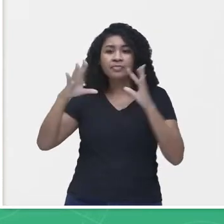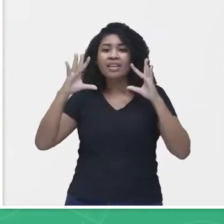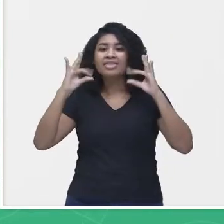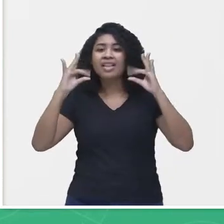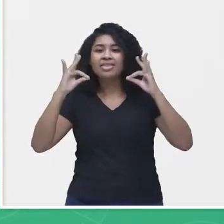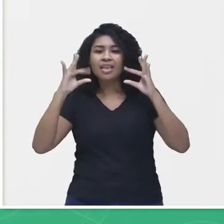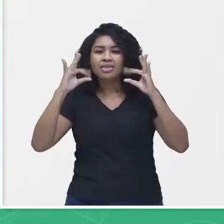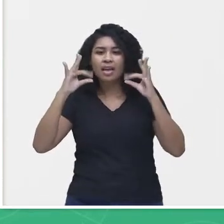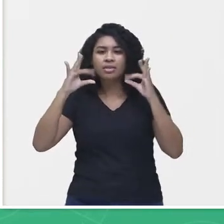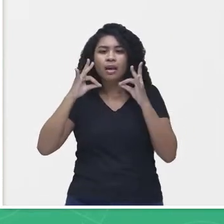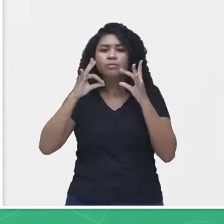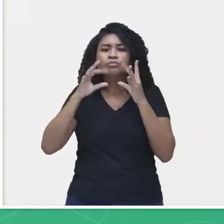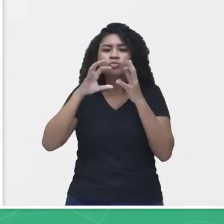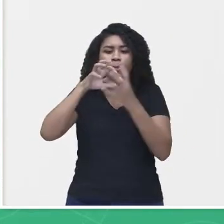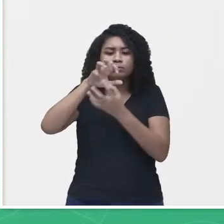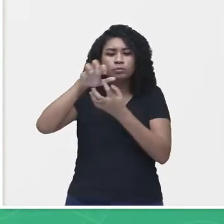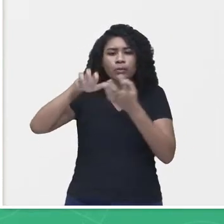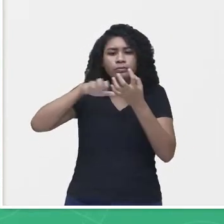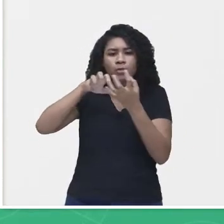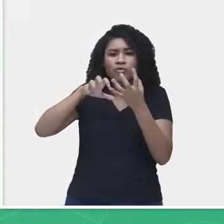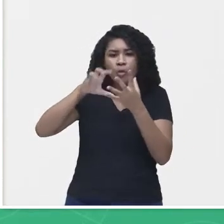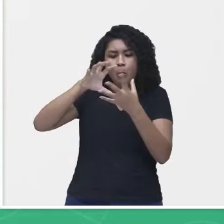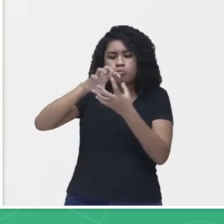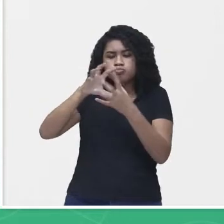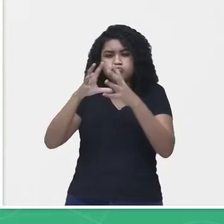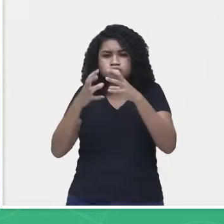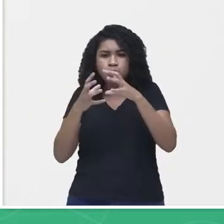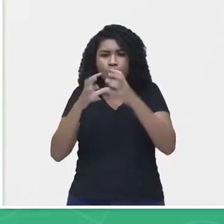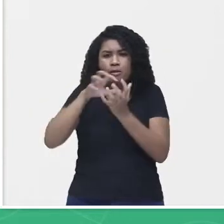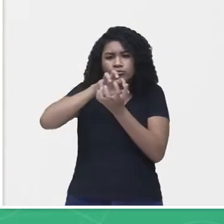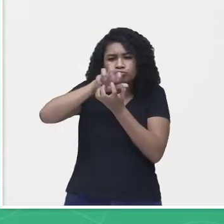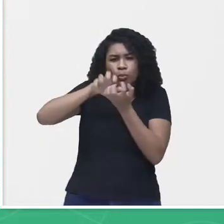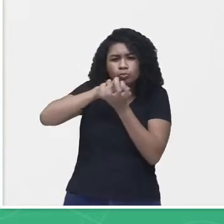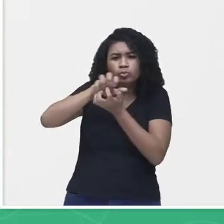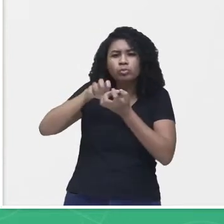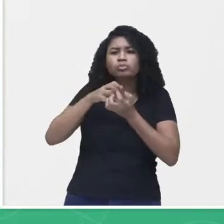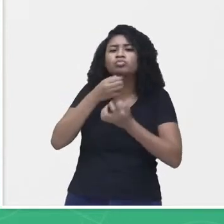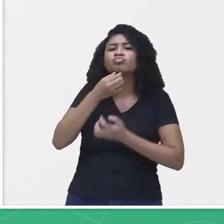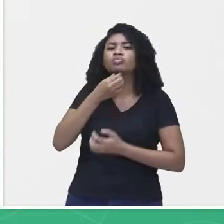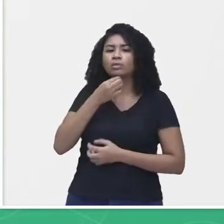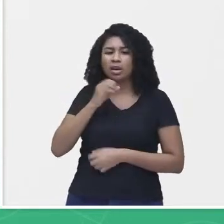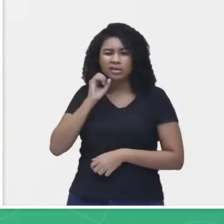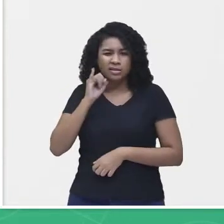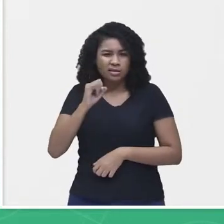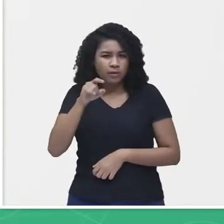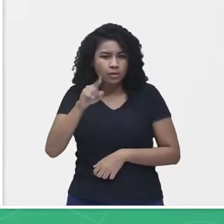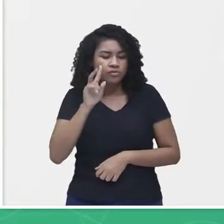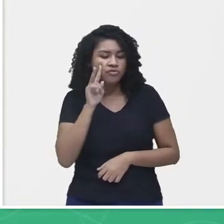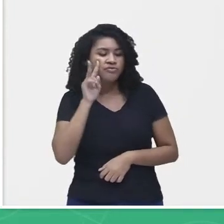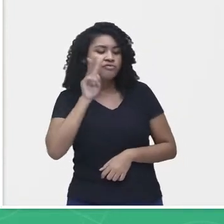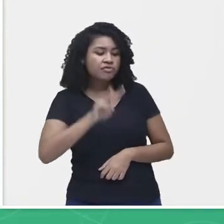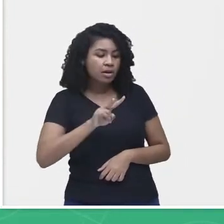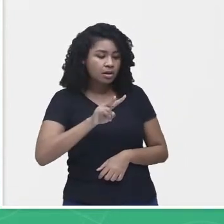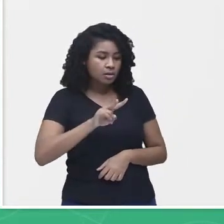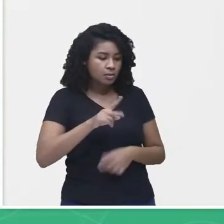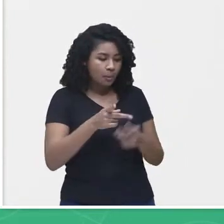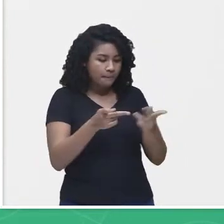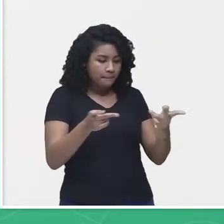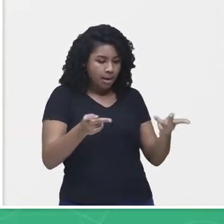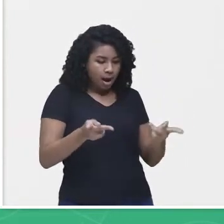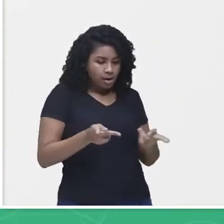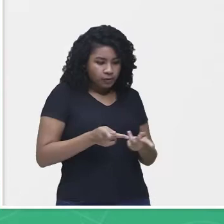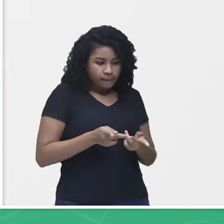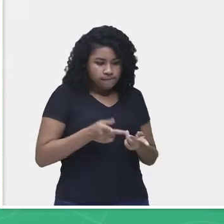gente pensar numa comida, basta a gente já estar com fome, visualizar aquele prato preferido, que o que acontece com a nossa